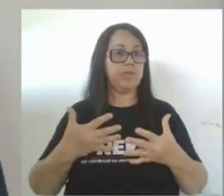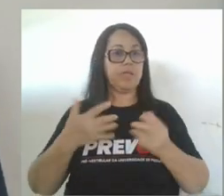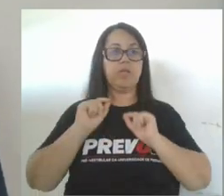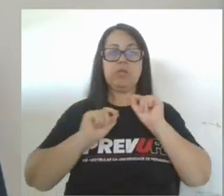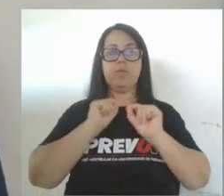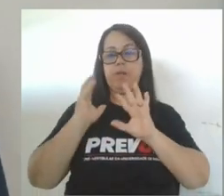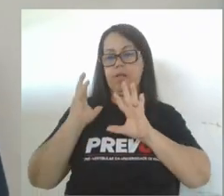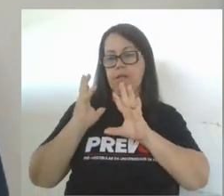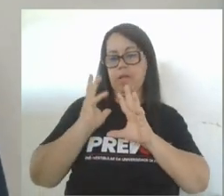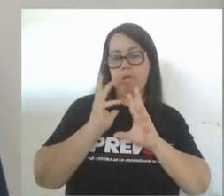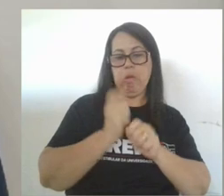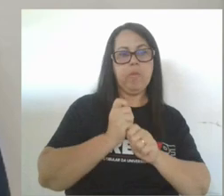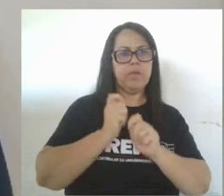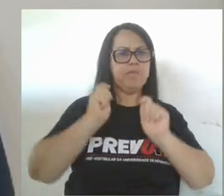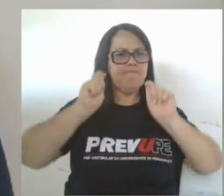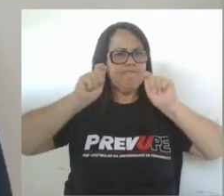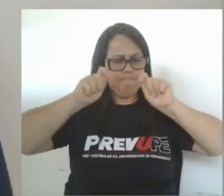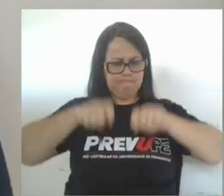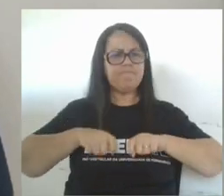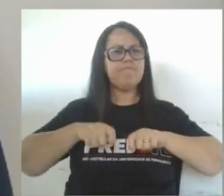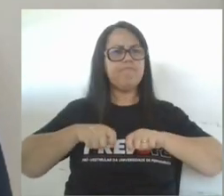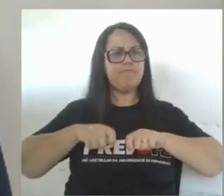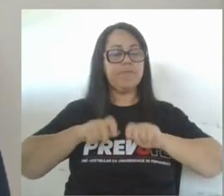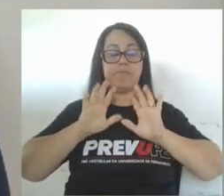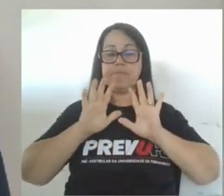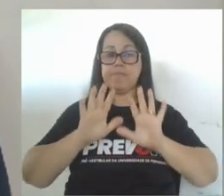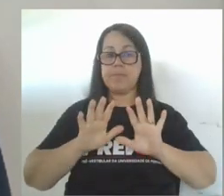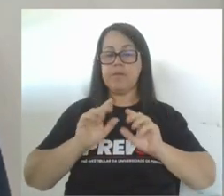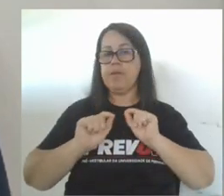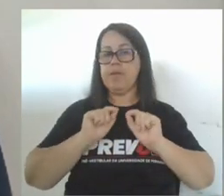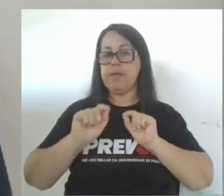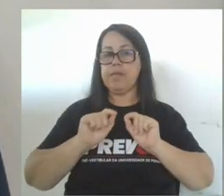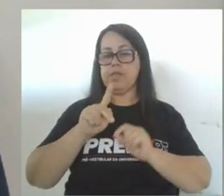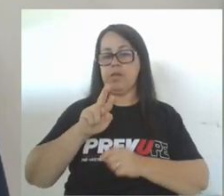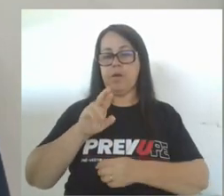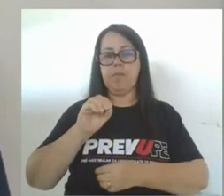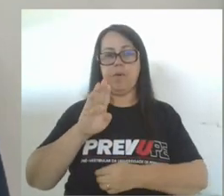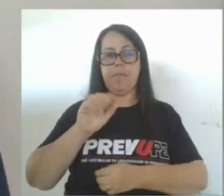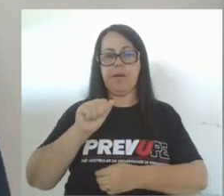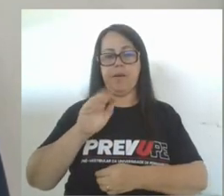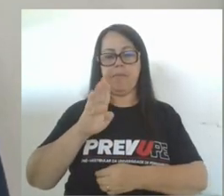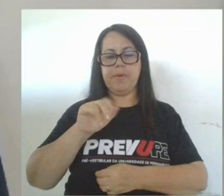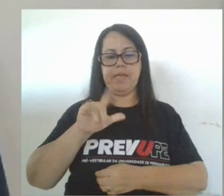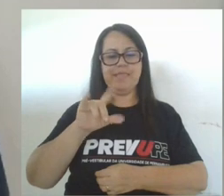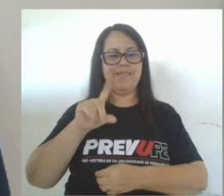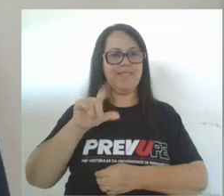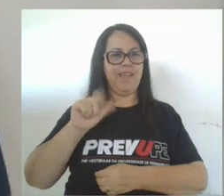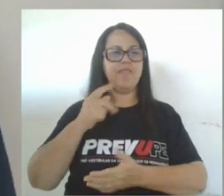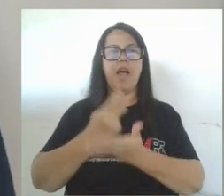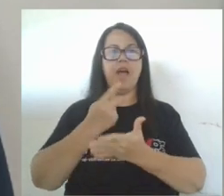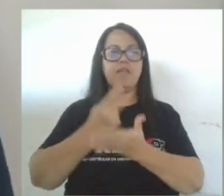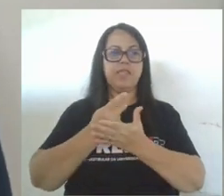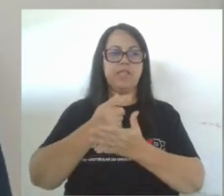sobre a probabilidade condicional. Bem, a probabilidade condicional calcula a probabilidade de um evento